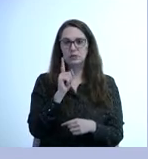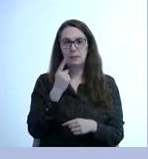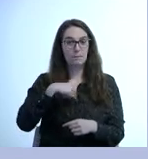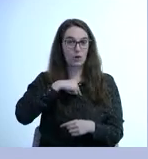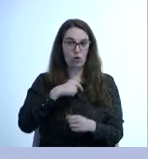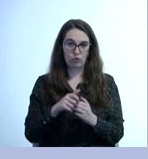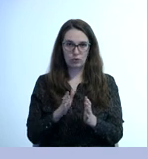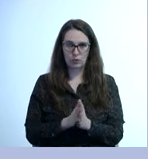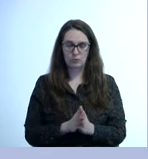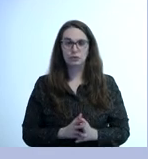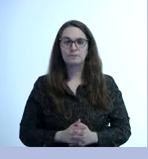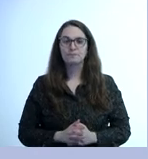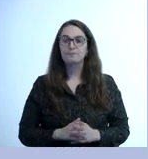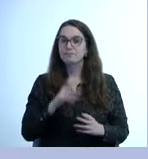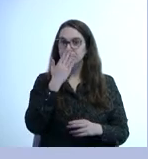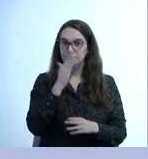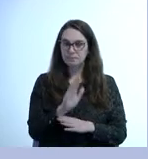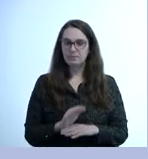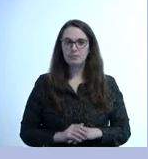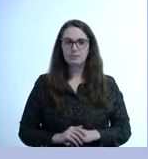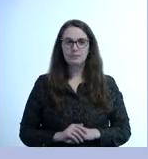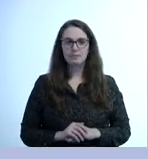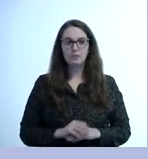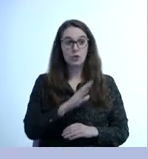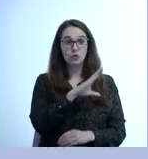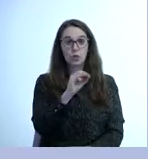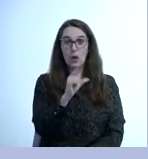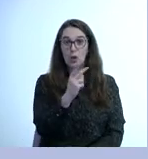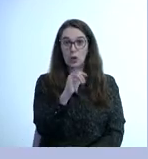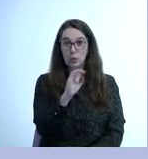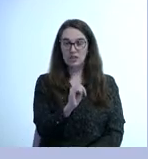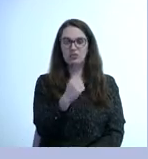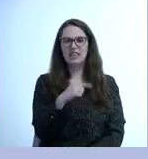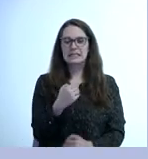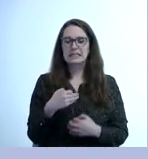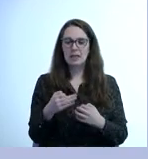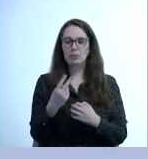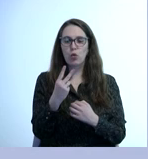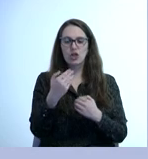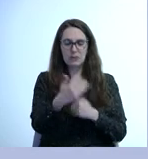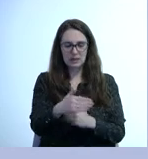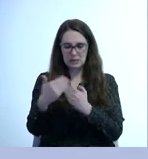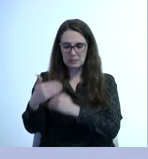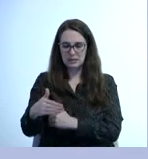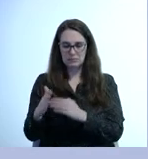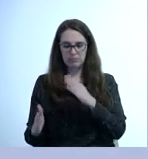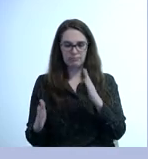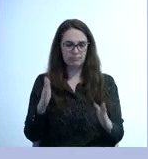nós. O primeiro é que o João Luís, eu diria que o João Luís é sempre uma pessoa entre dois limites, entre dois